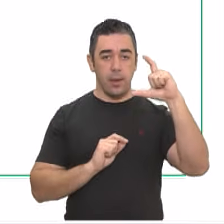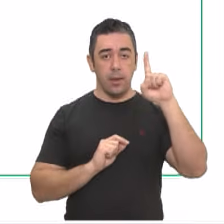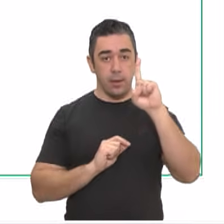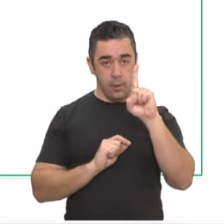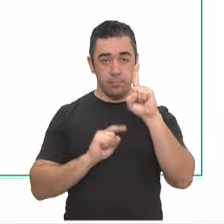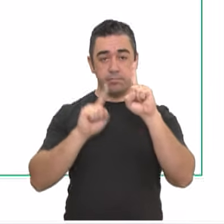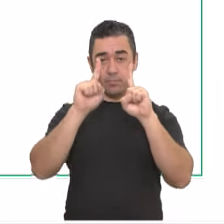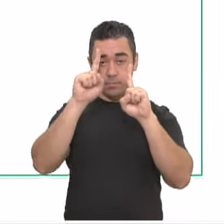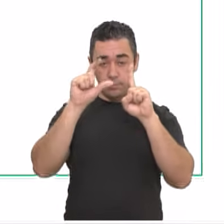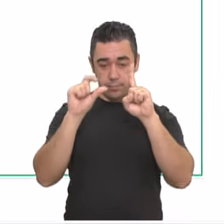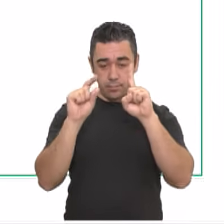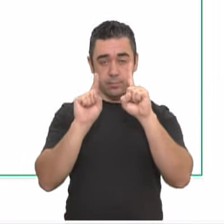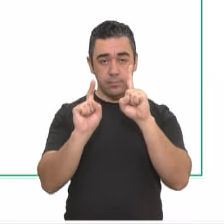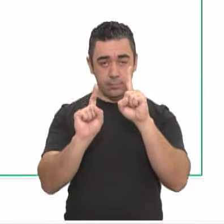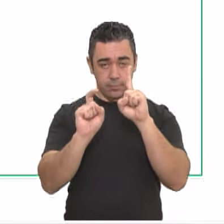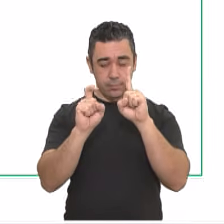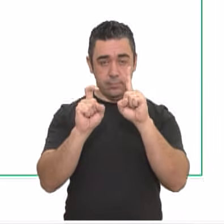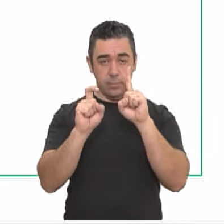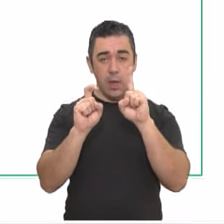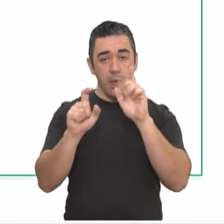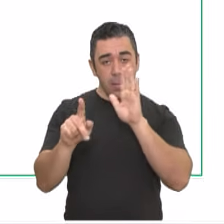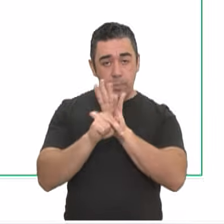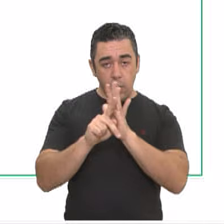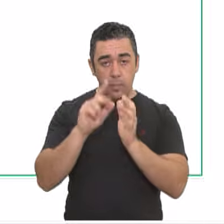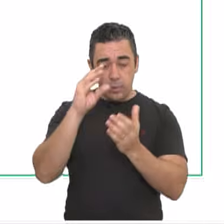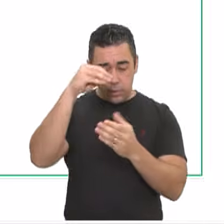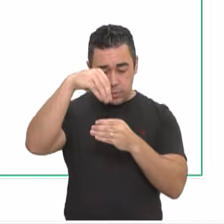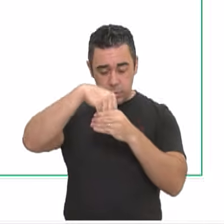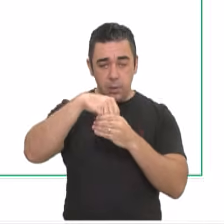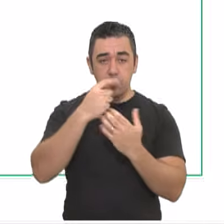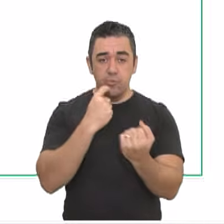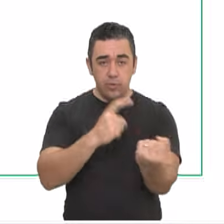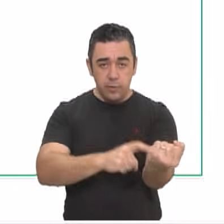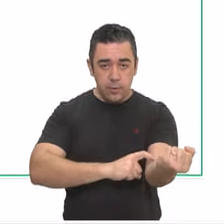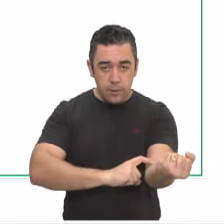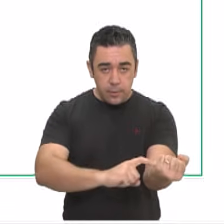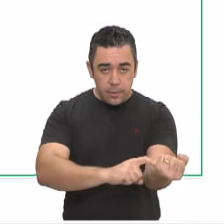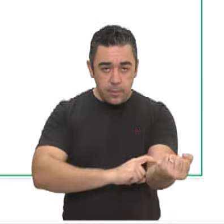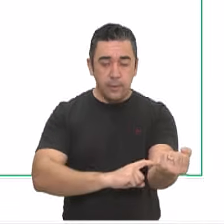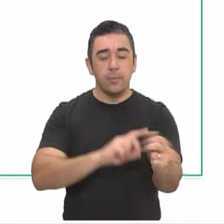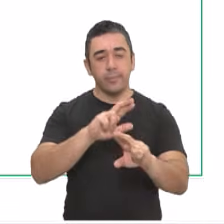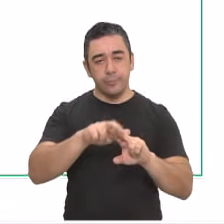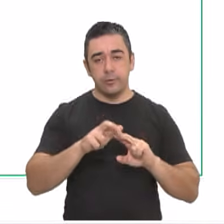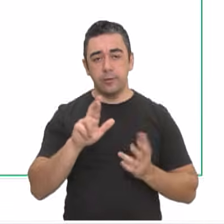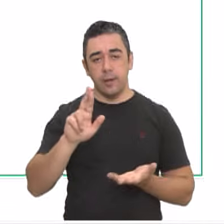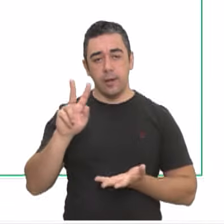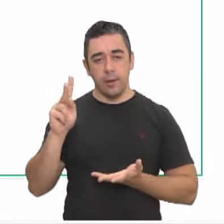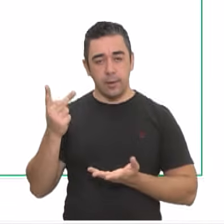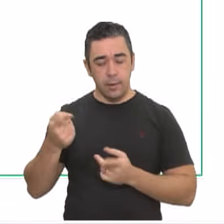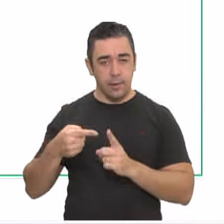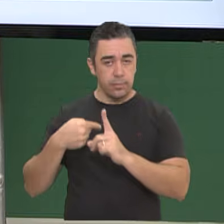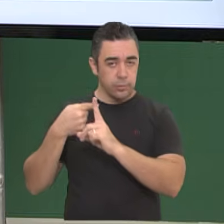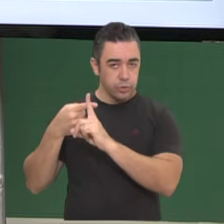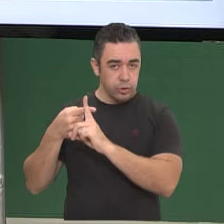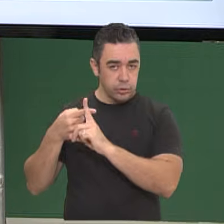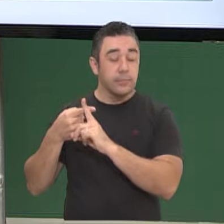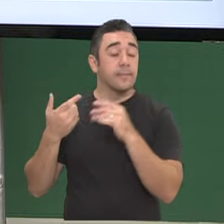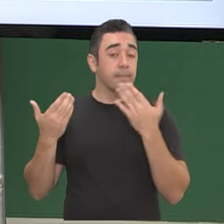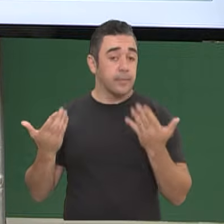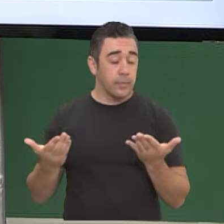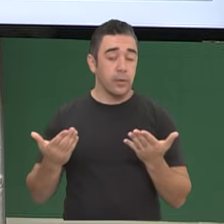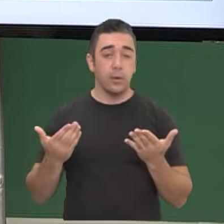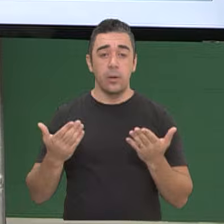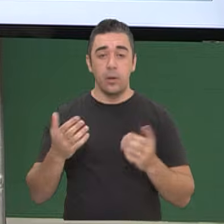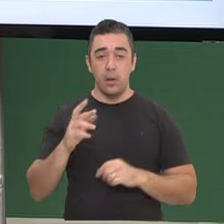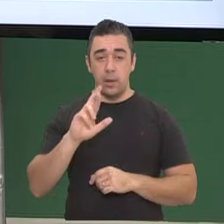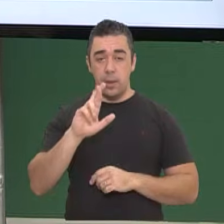pela presença do fator RH nas hemácias e, portanto, fenótipo RH positivo. O alelo Rzinho é responsável pela ausência